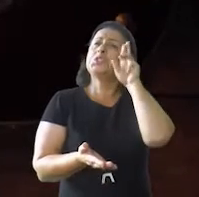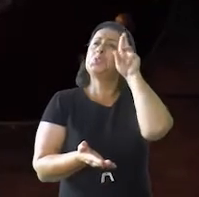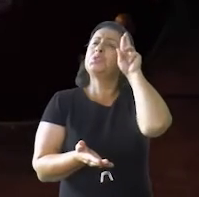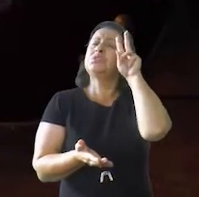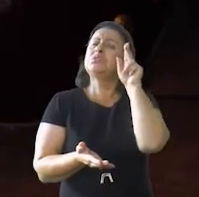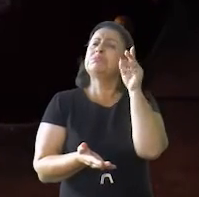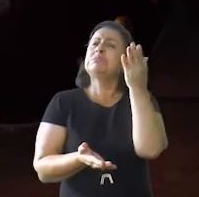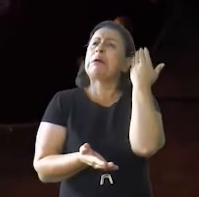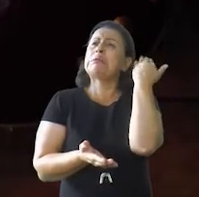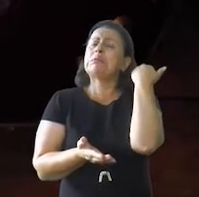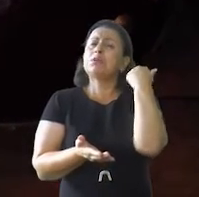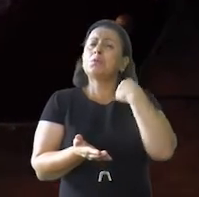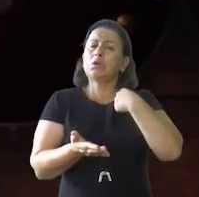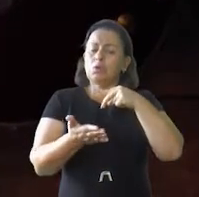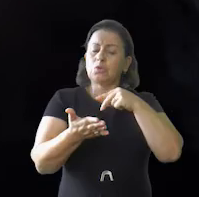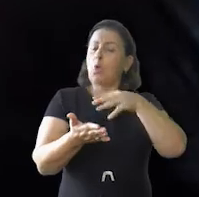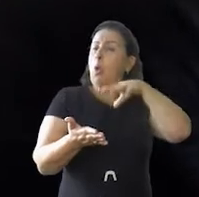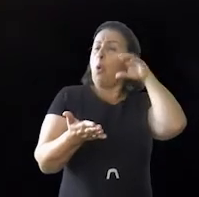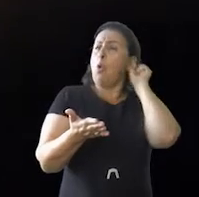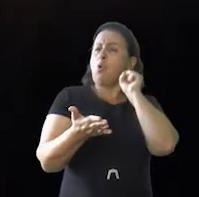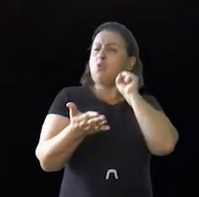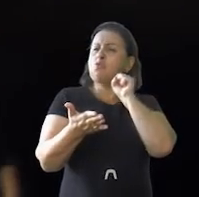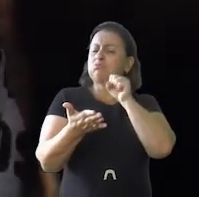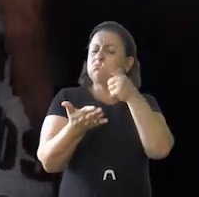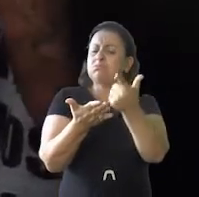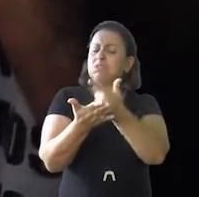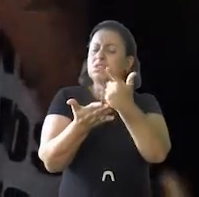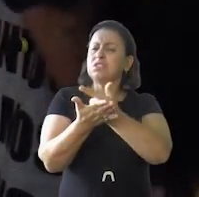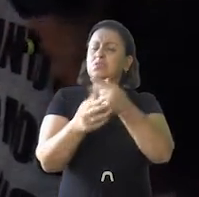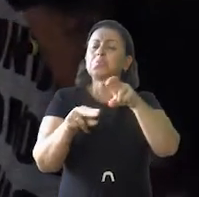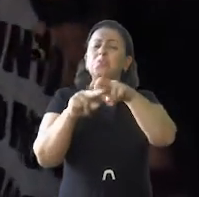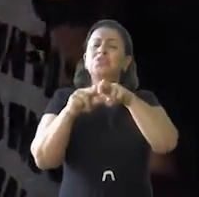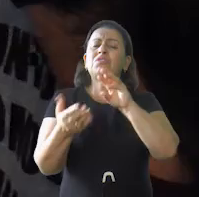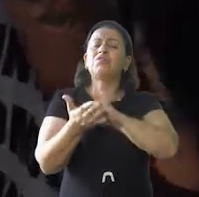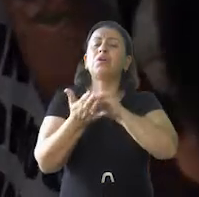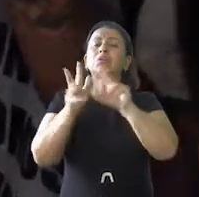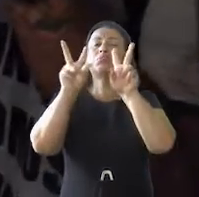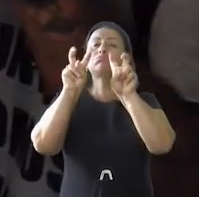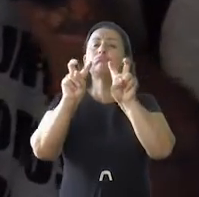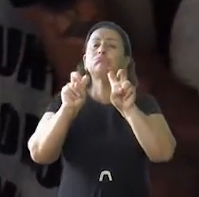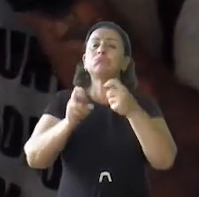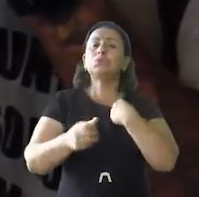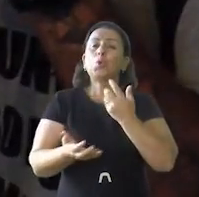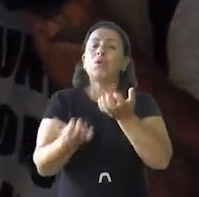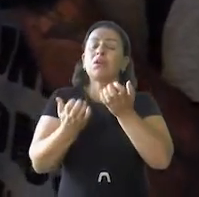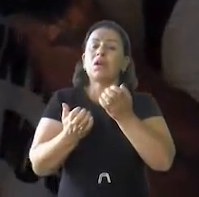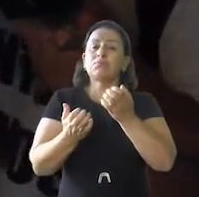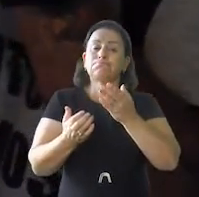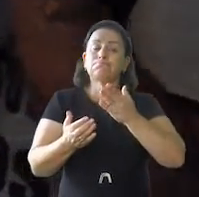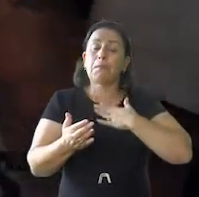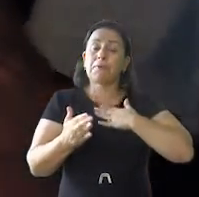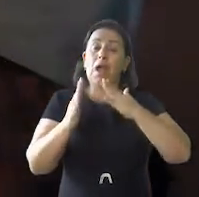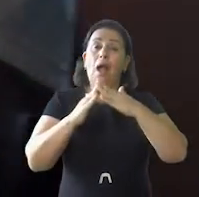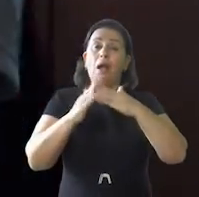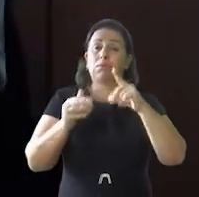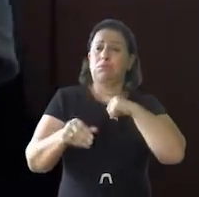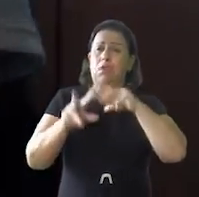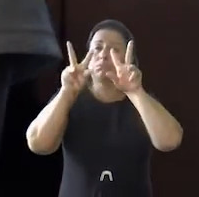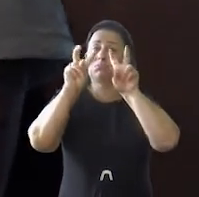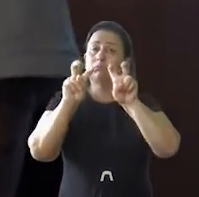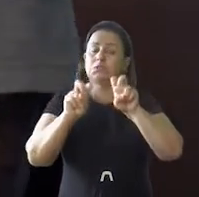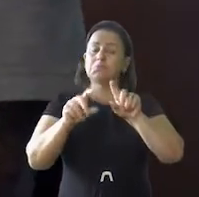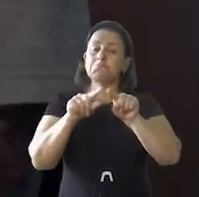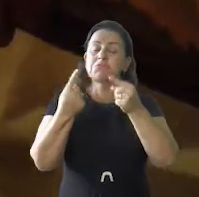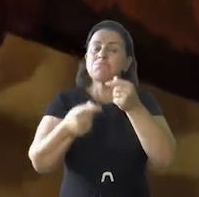lembrança que faz tempo que eu não escuto um livro, porque eu não tenho os títulos, né, disponíveis, os títulos que eu quero. Inclusive, na minha casa tem muitos títulos que eu ainda não